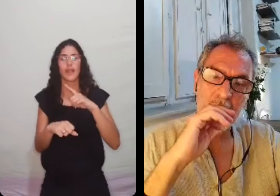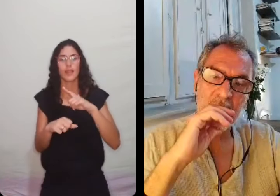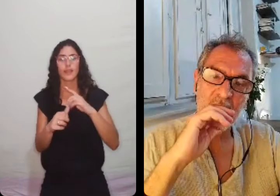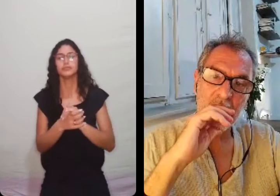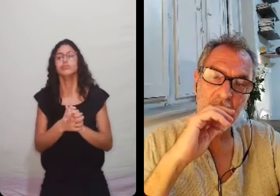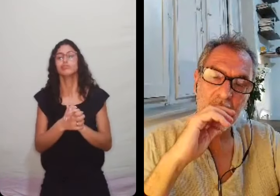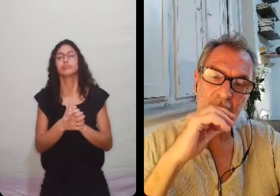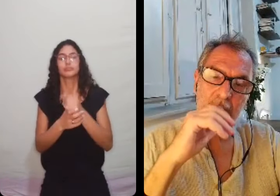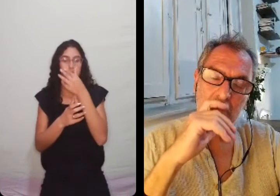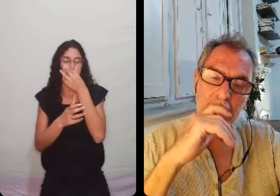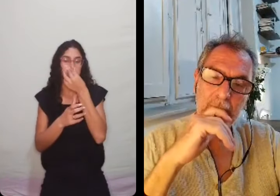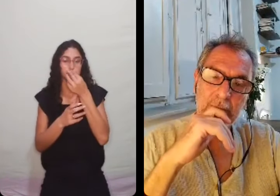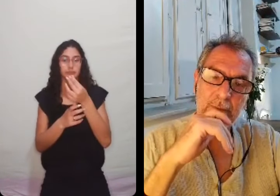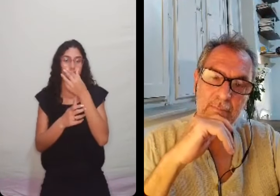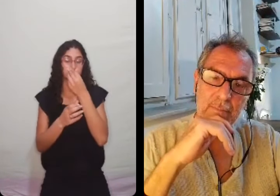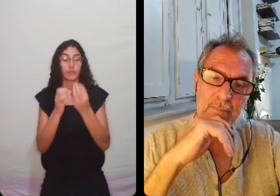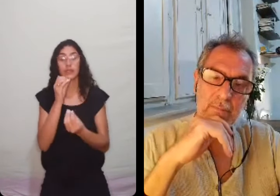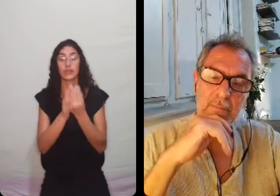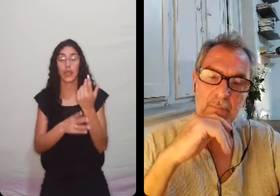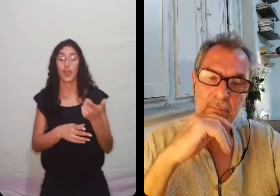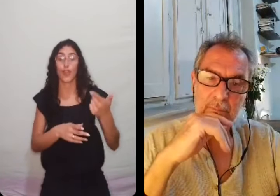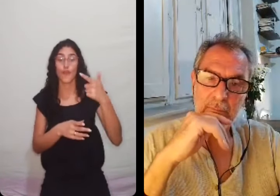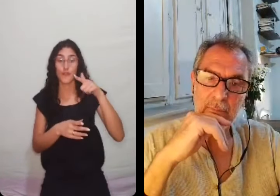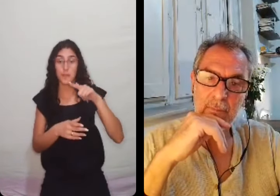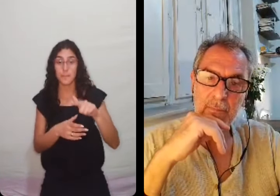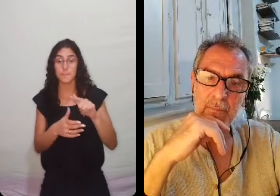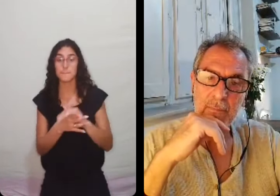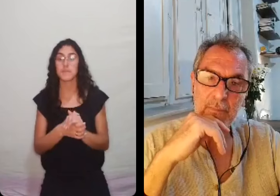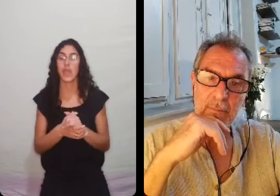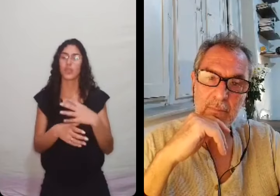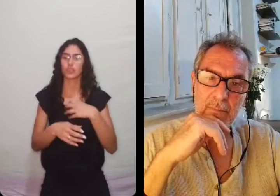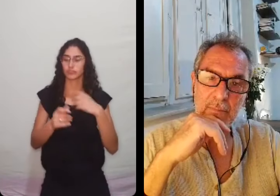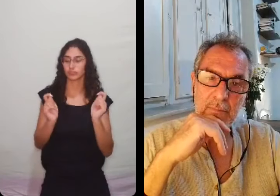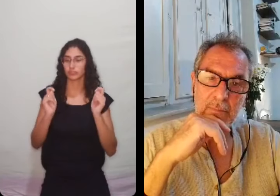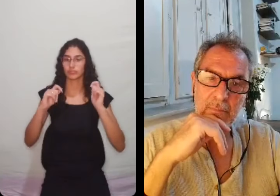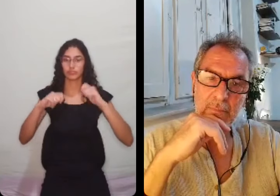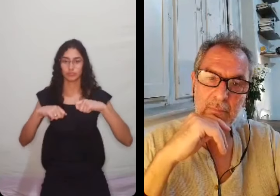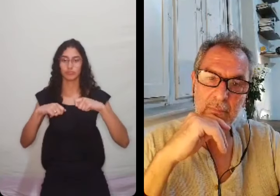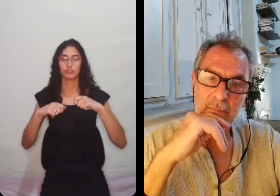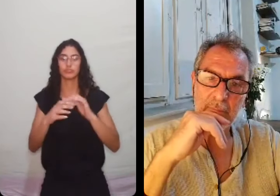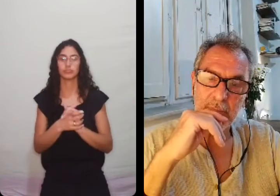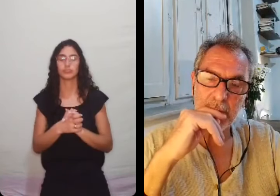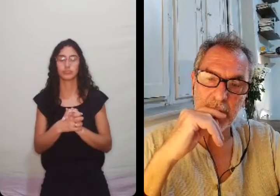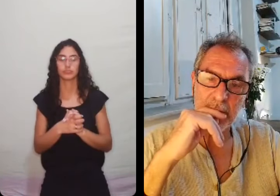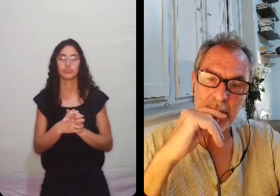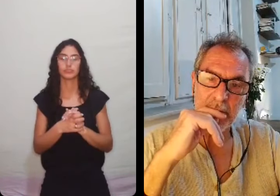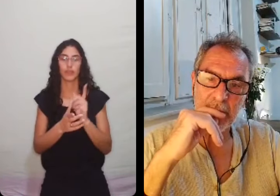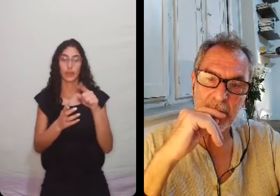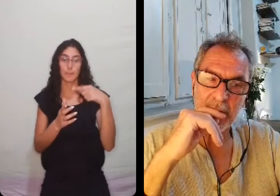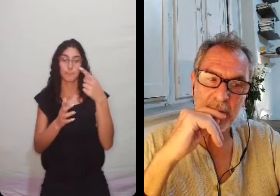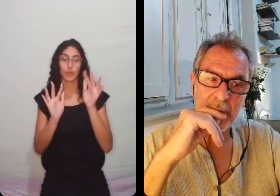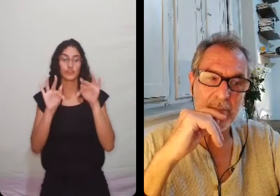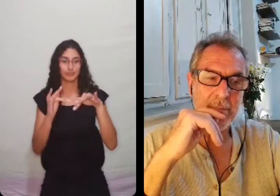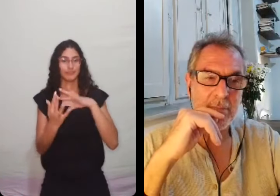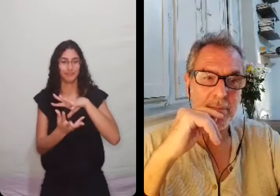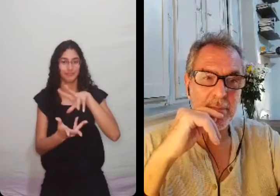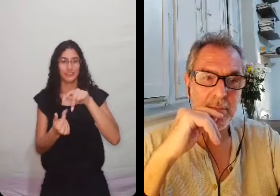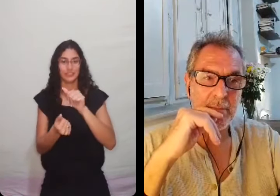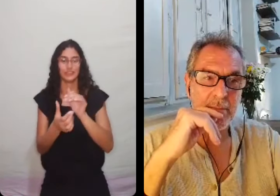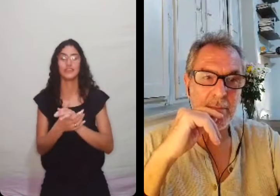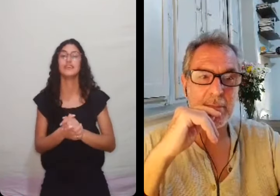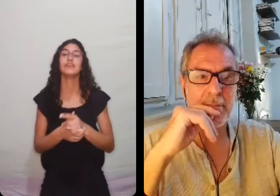modos, desse reinventar possibilidades para adiar o fim do mundo, né? Então, a temática